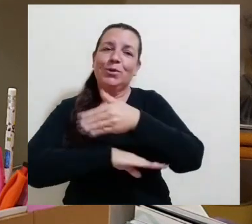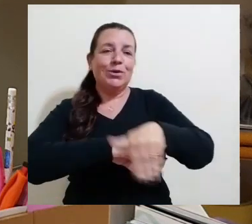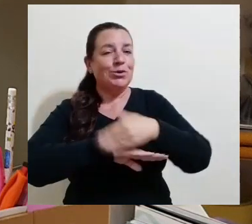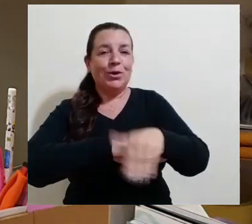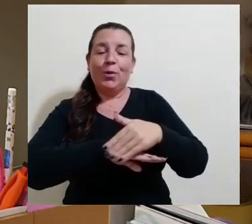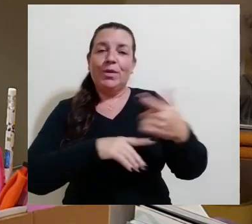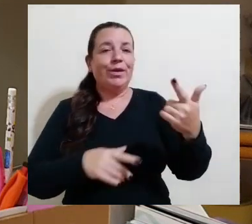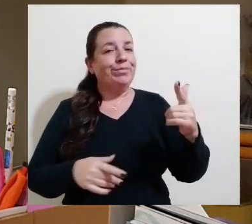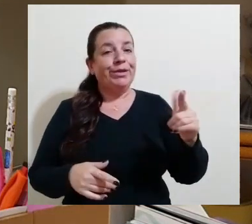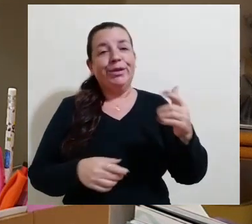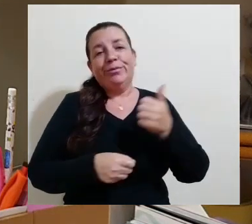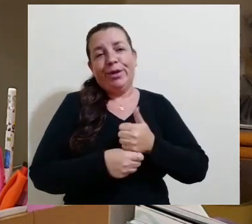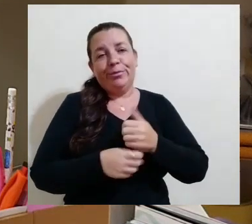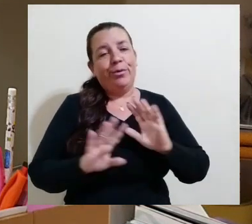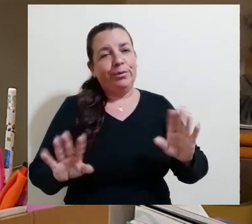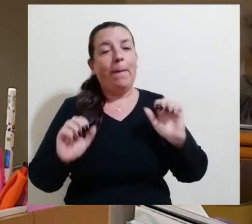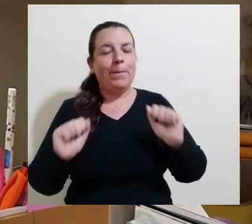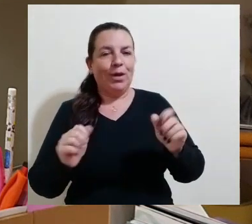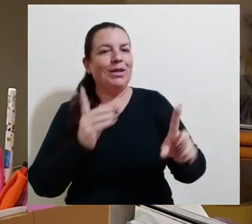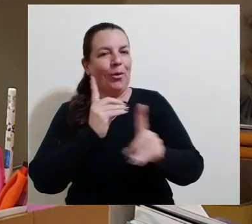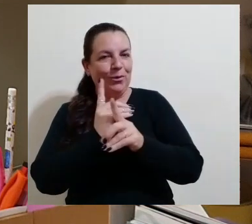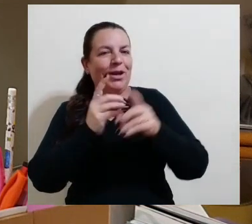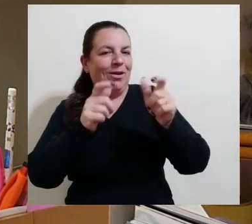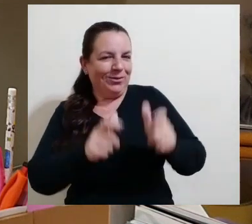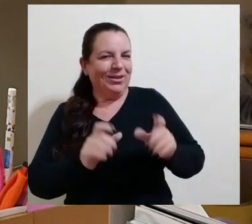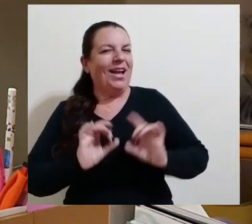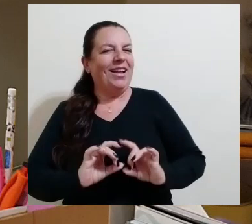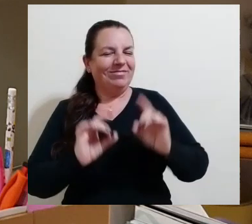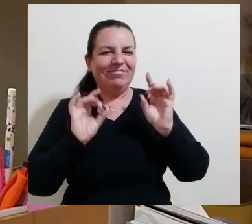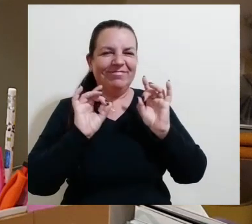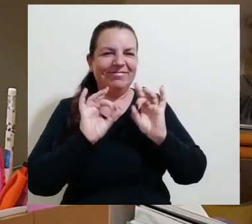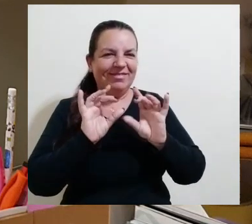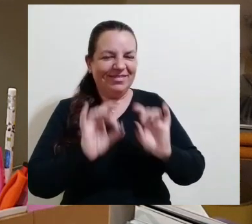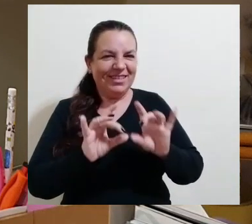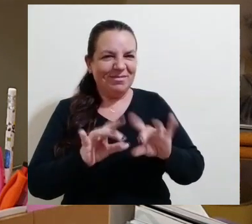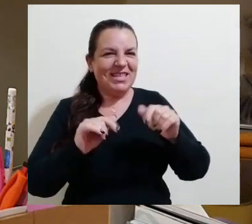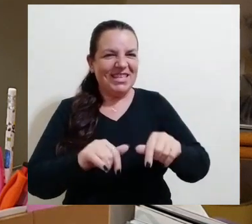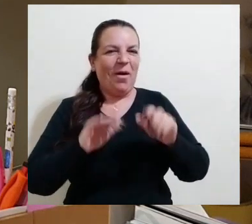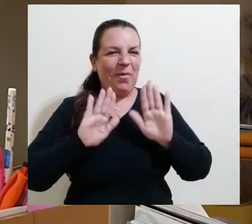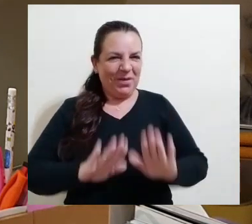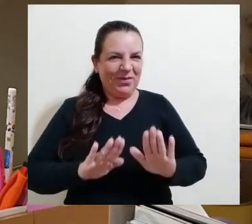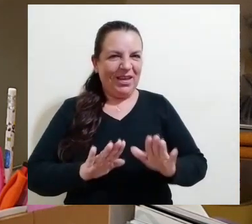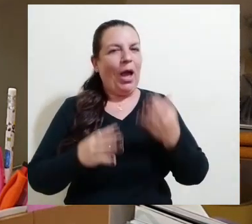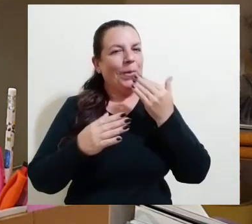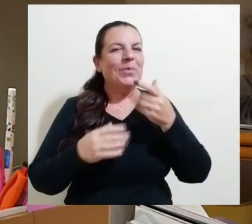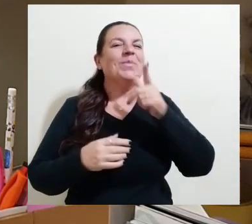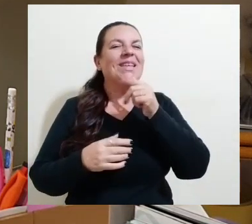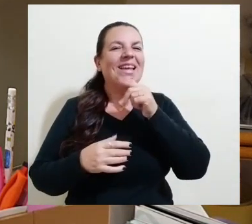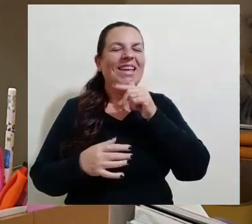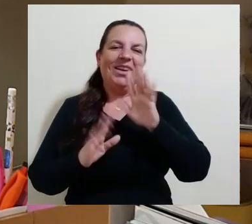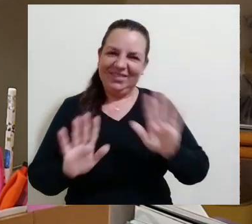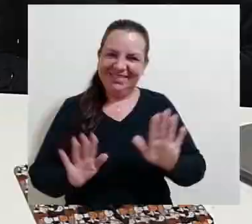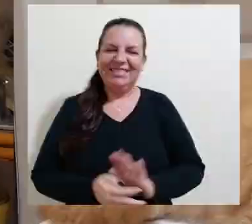infelizmente estão nas ruas mas que pelo menos podem encontrar um abrigo né dentro da casa deles na frente da casa deles com